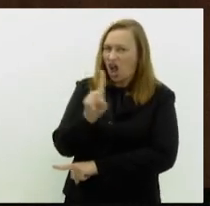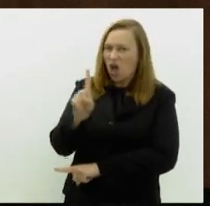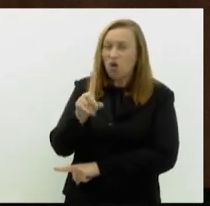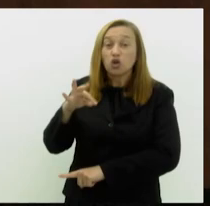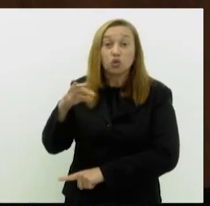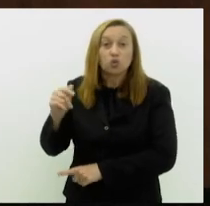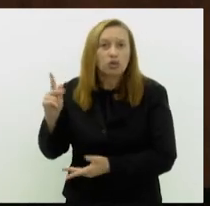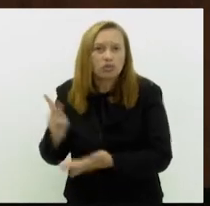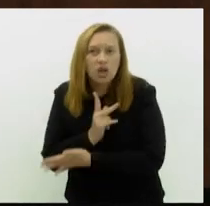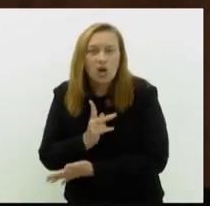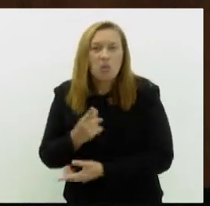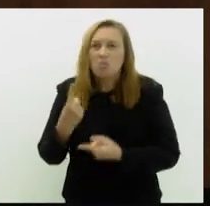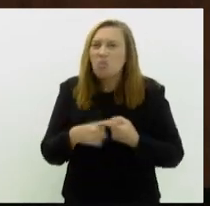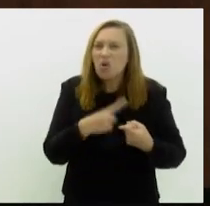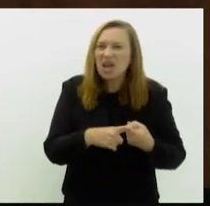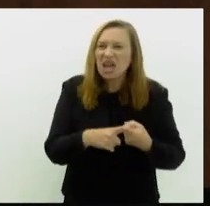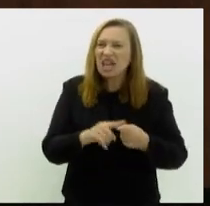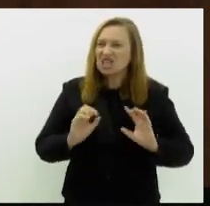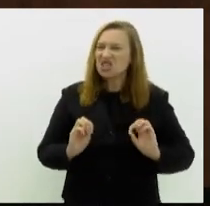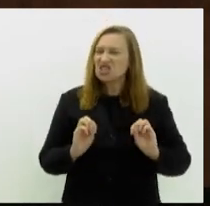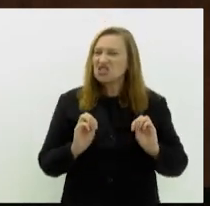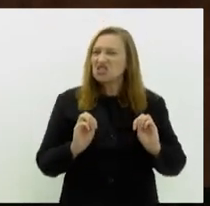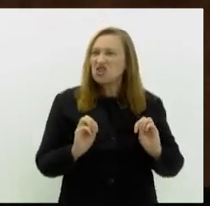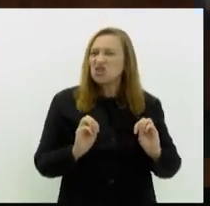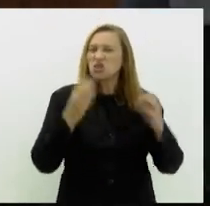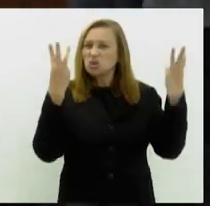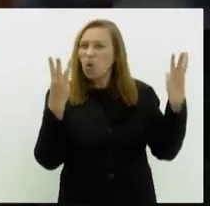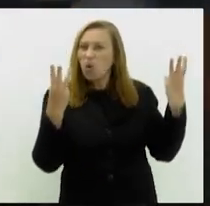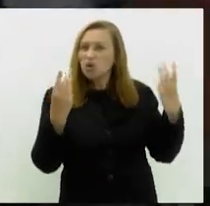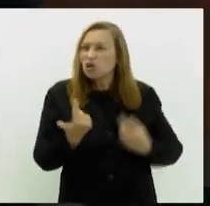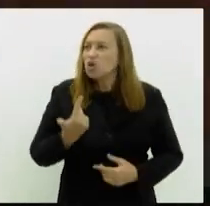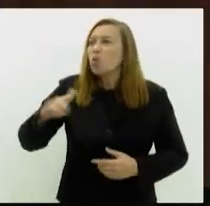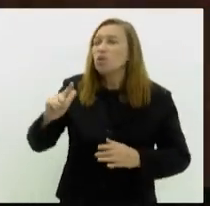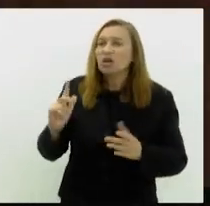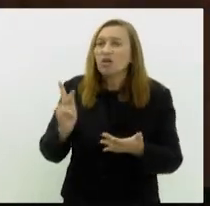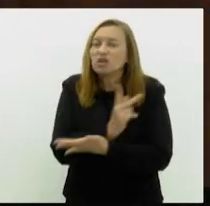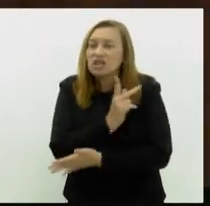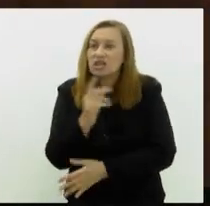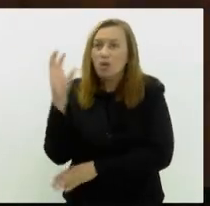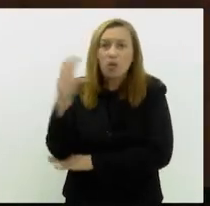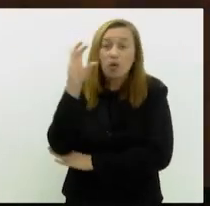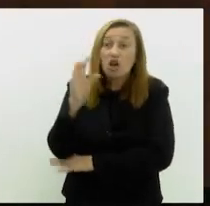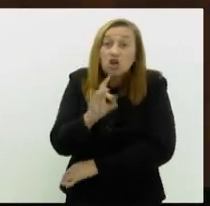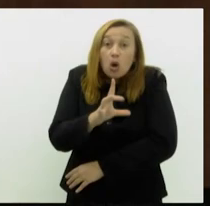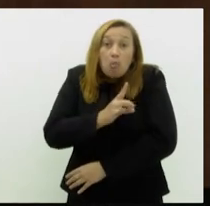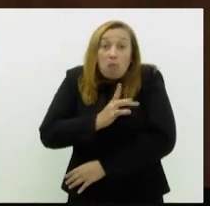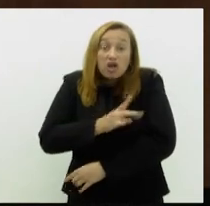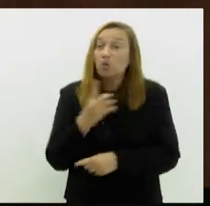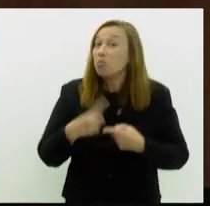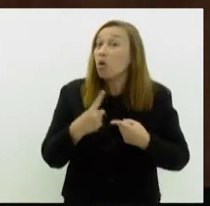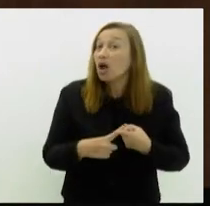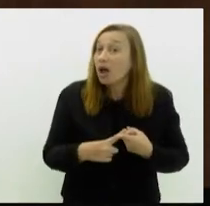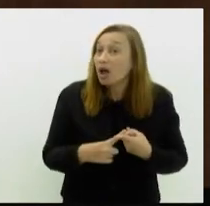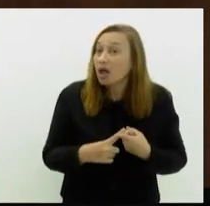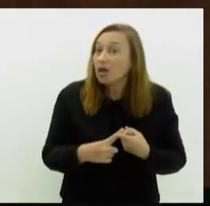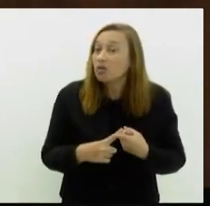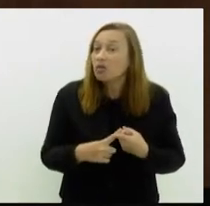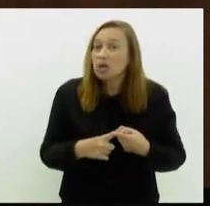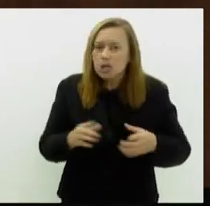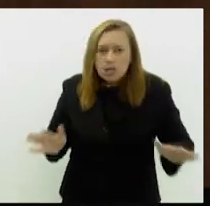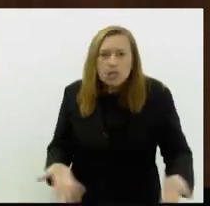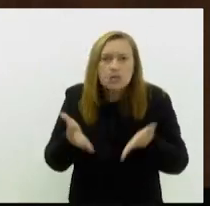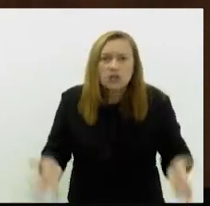aconteceu, até porque esses eventos e outros que ocorreram em Copacabana só trazem transtorno, principalmente, né,